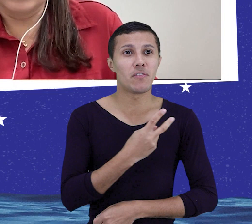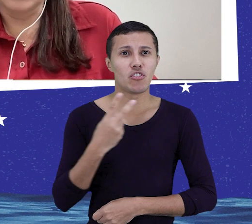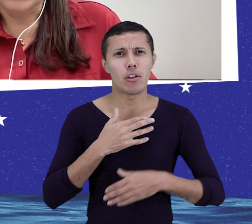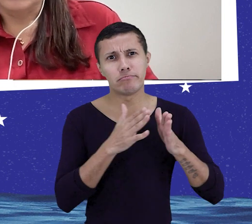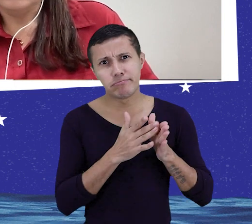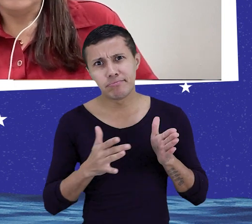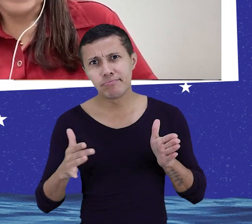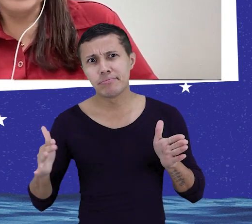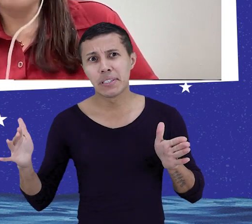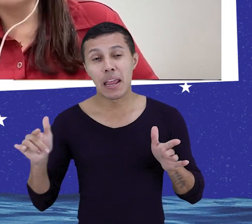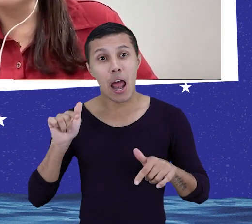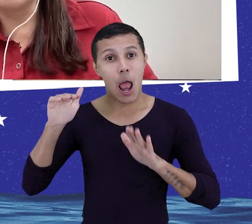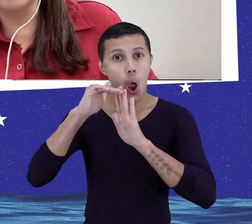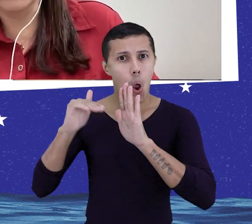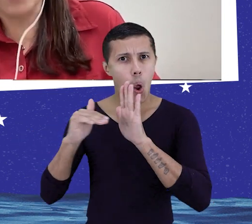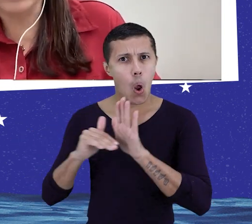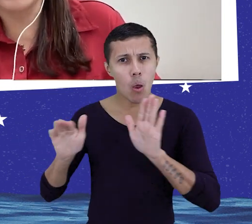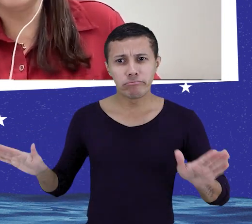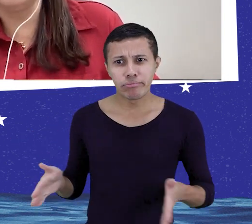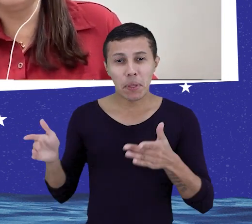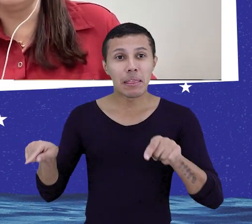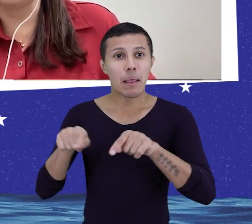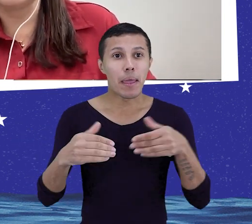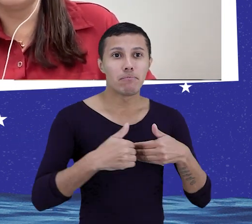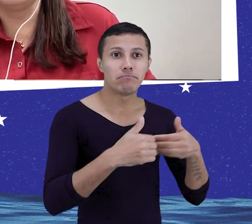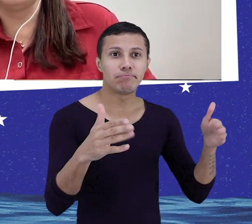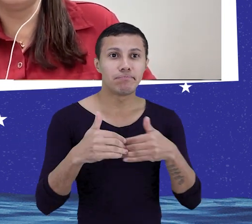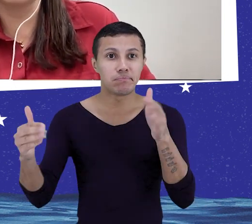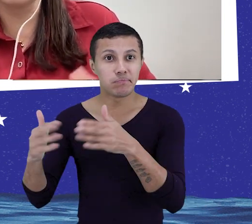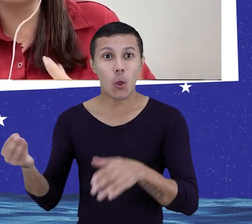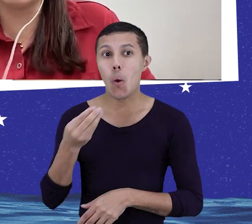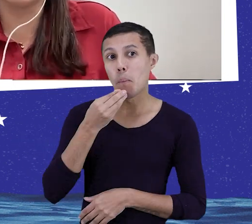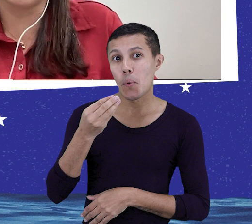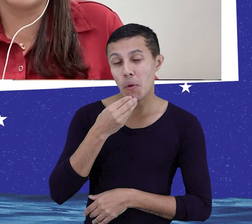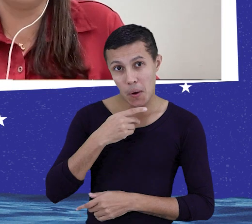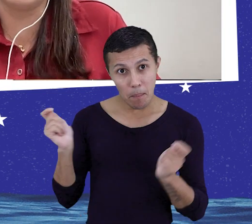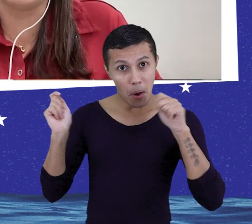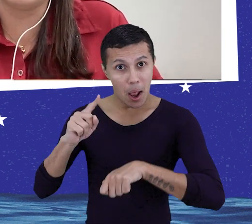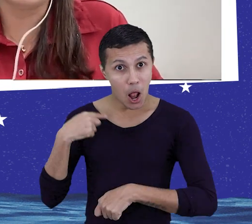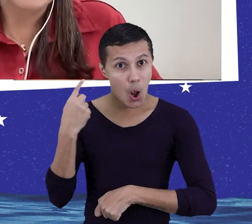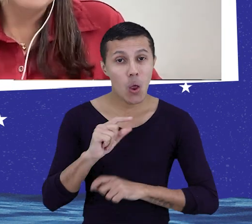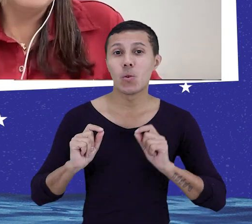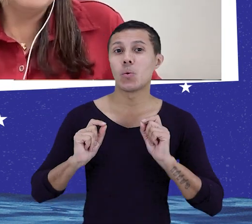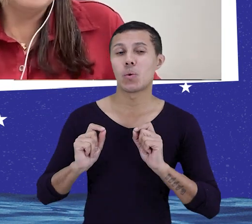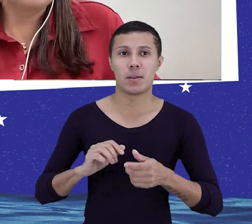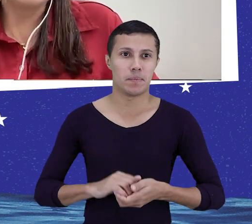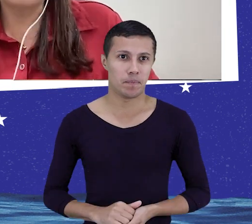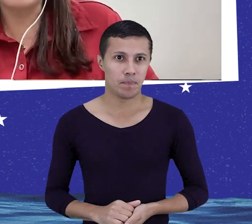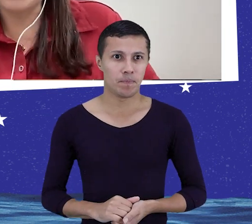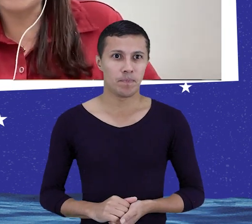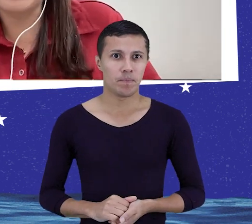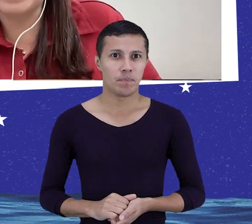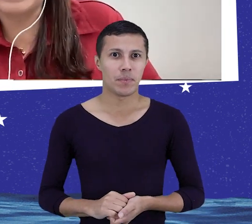interessante, abriu, né, muitas portas e nos possibilitou, né,